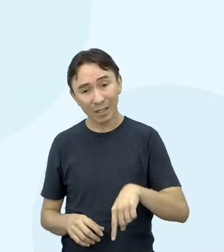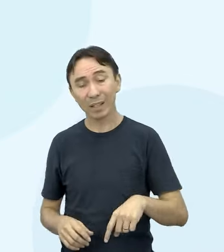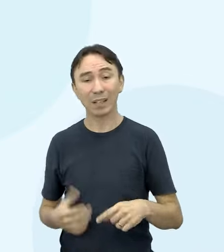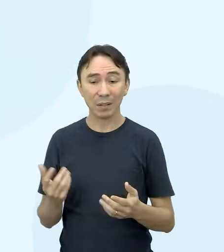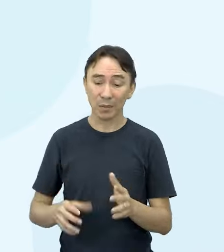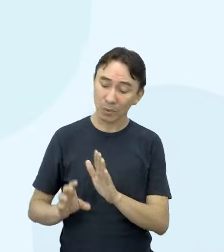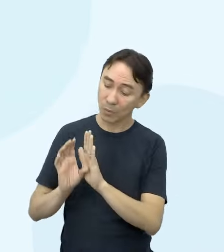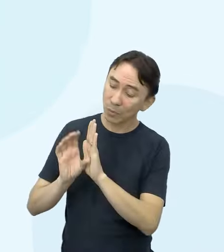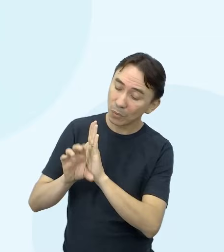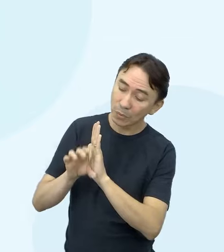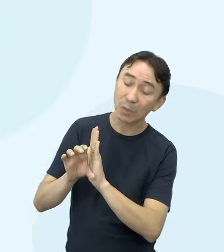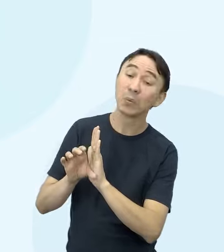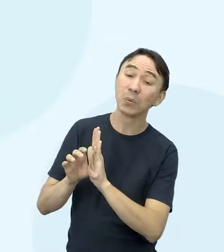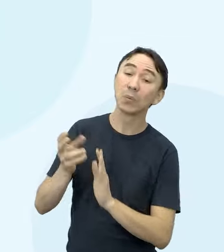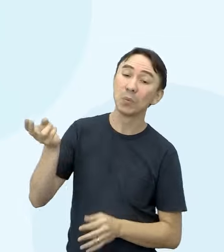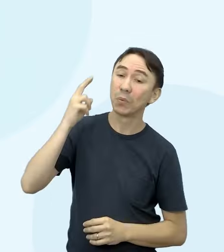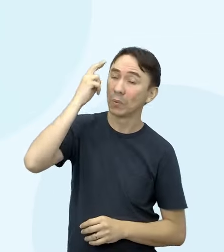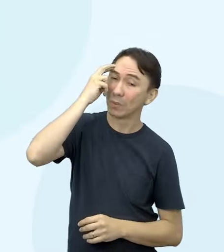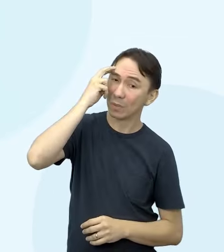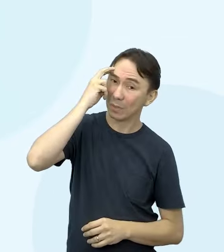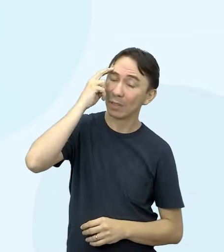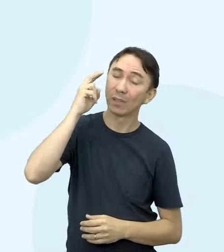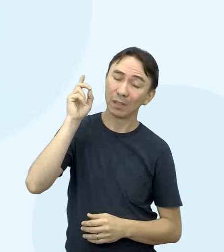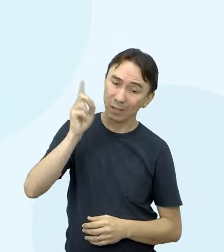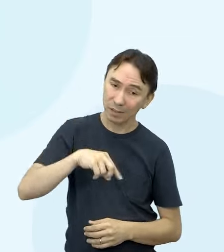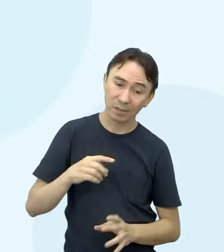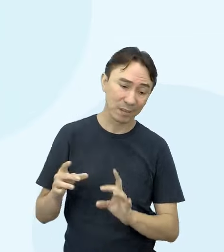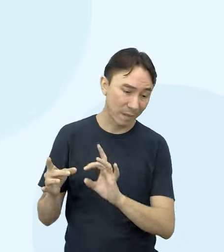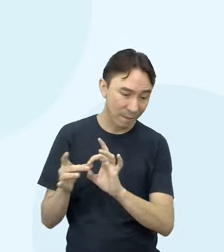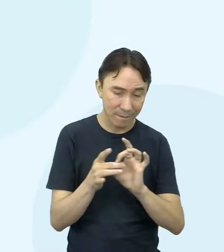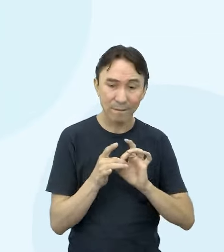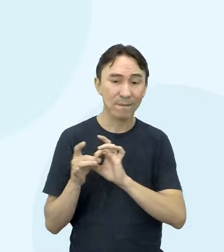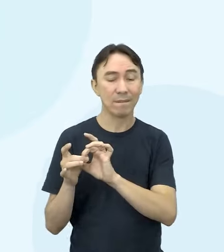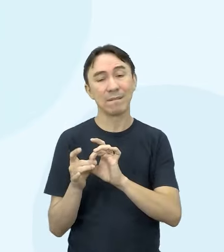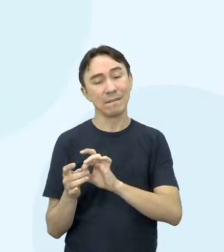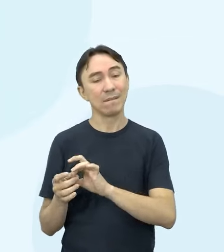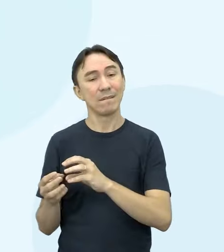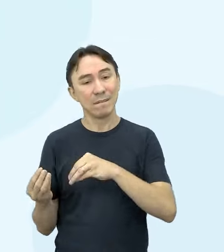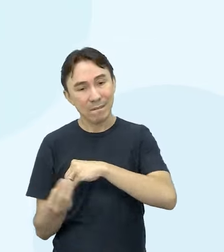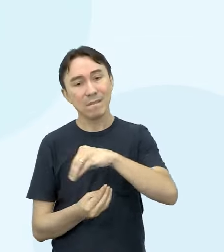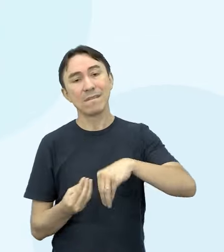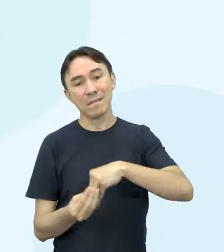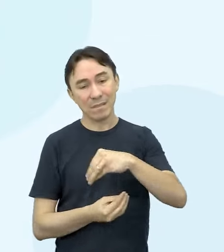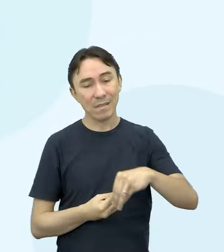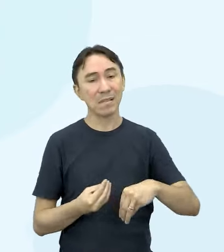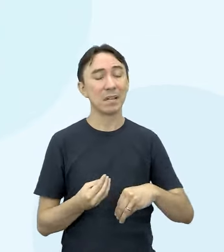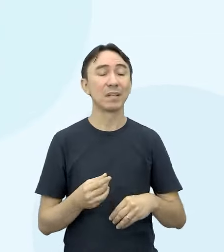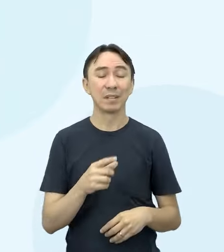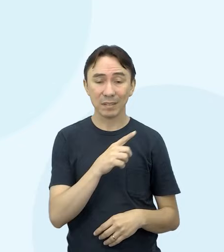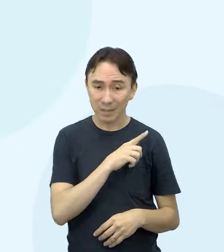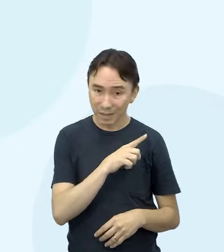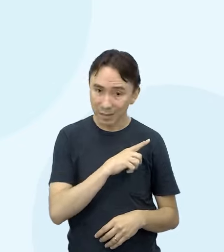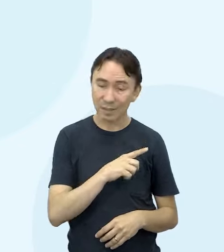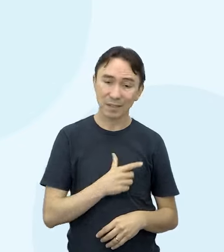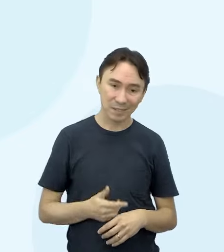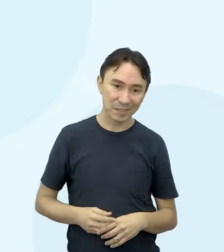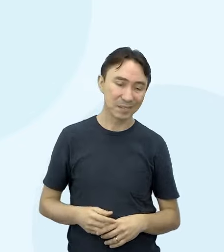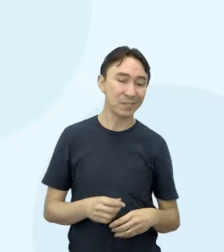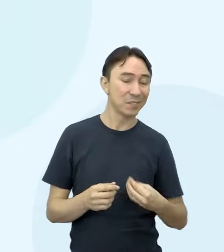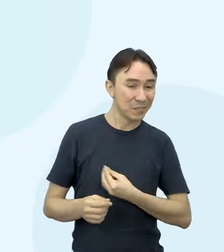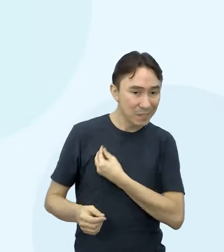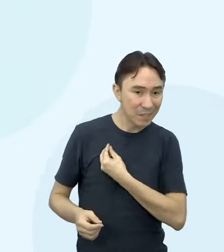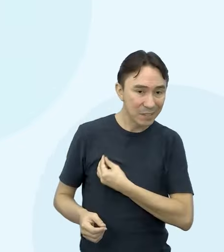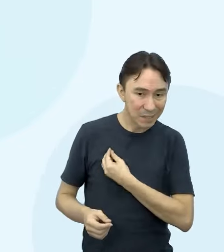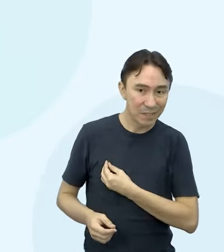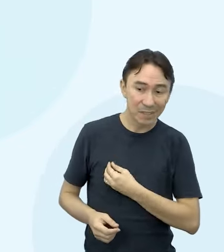de cultura, né, e como o Bruno já falou, né, o eixo, ele está presente ali, né, da investigação científica,